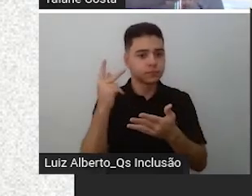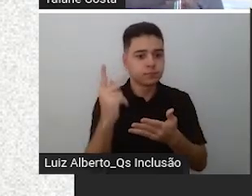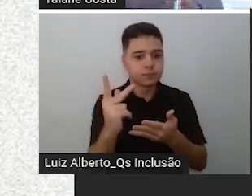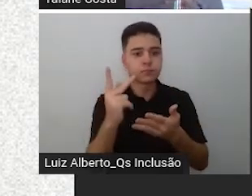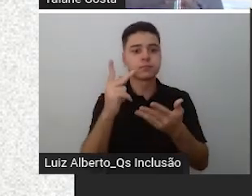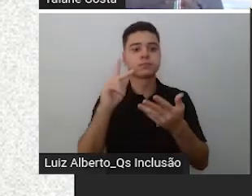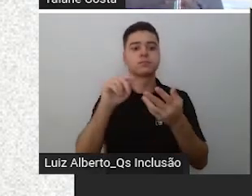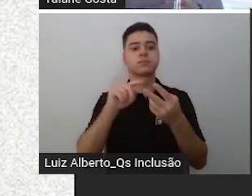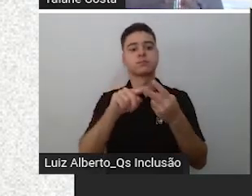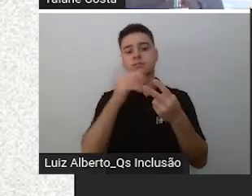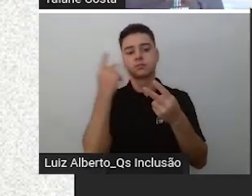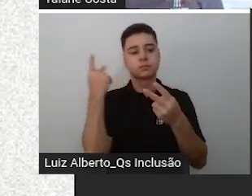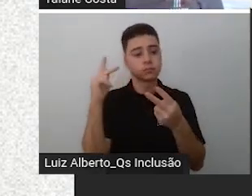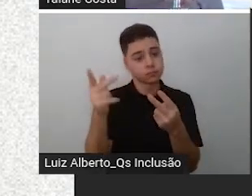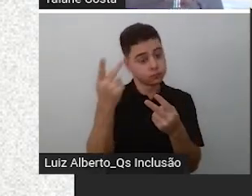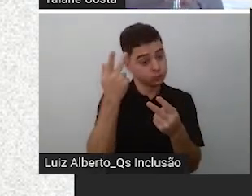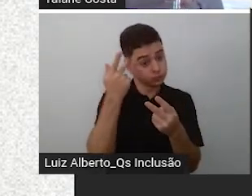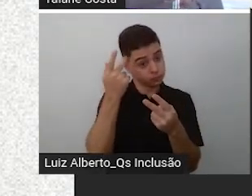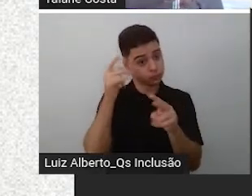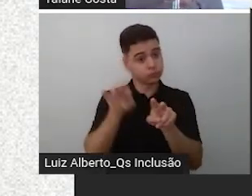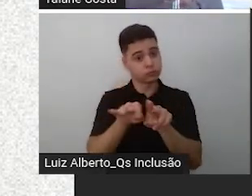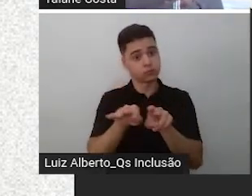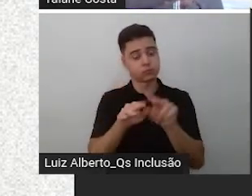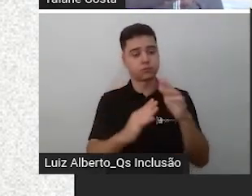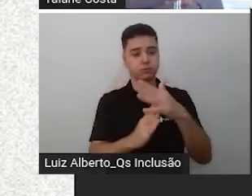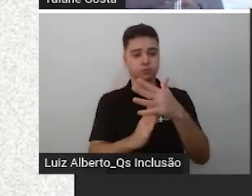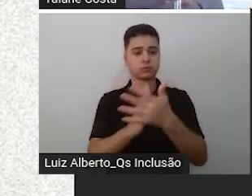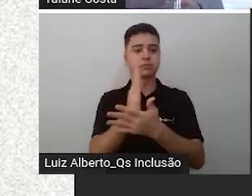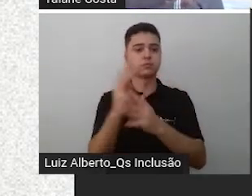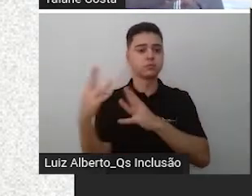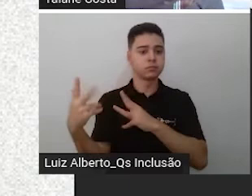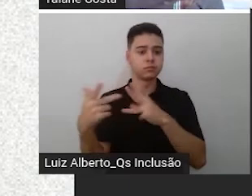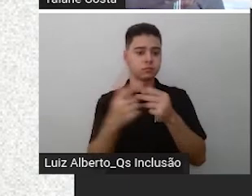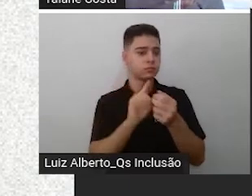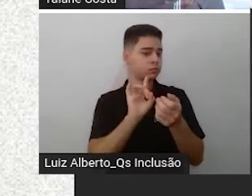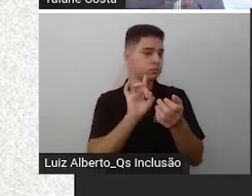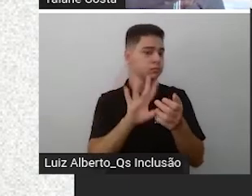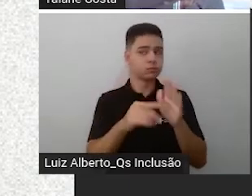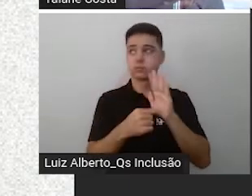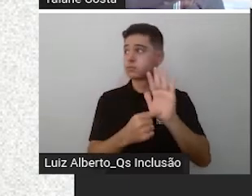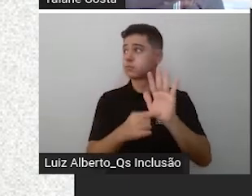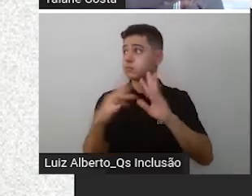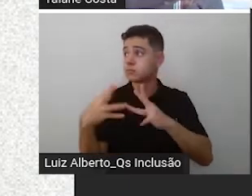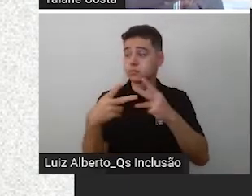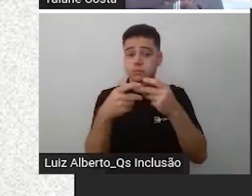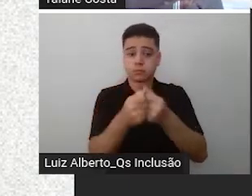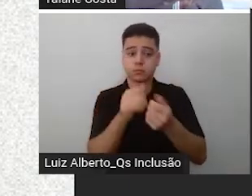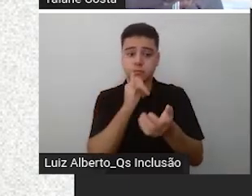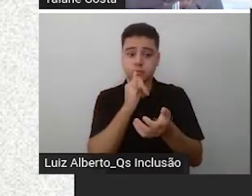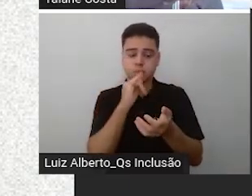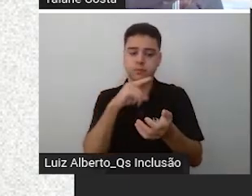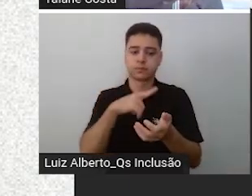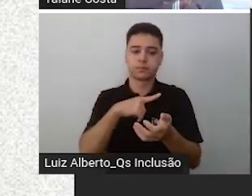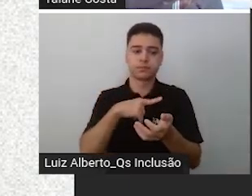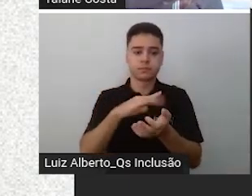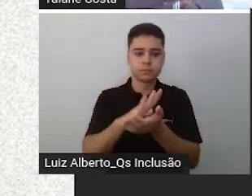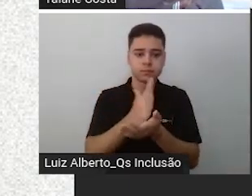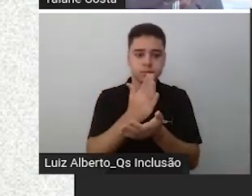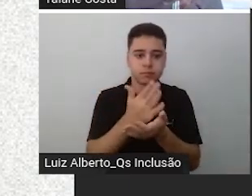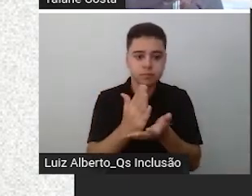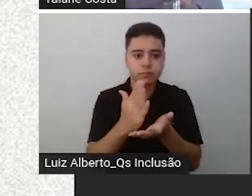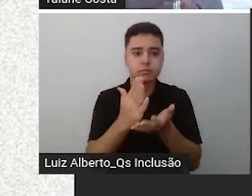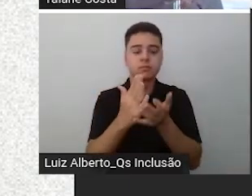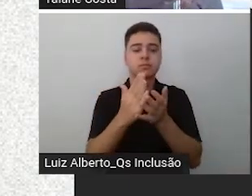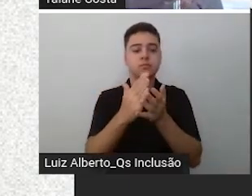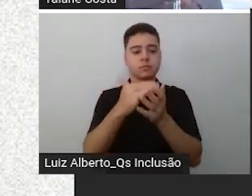de história natural, ele vai muito além de só uma exposição, né? Ele tem um dever com